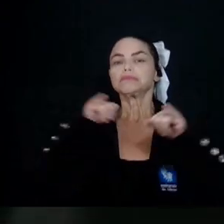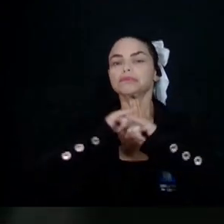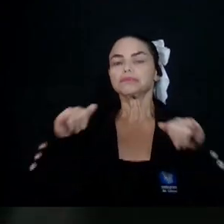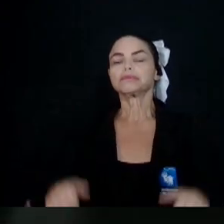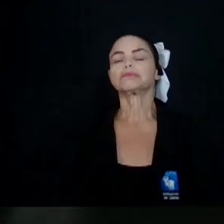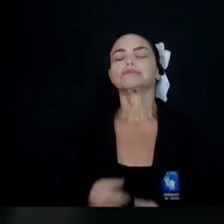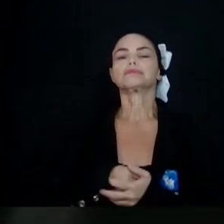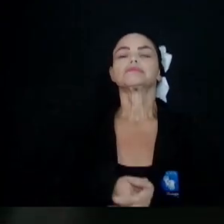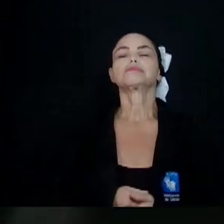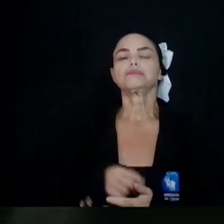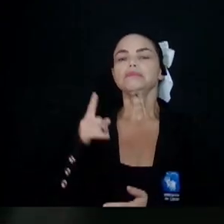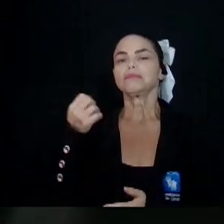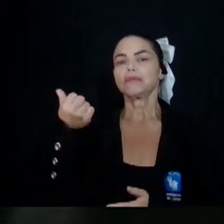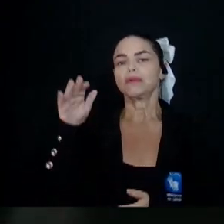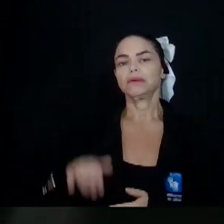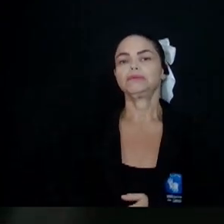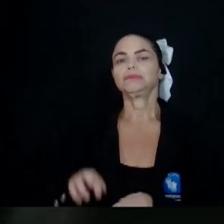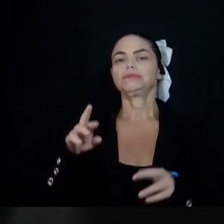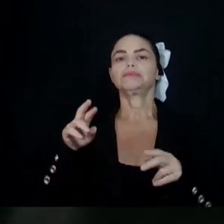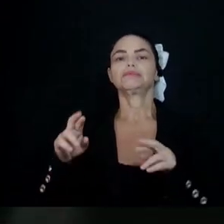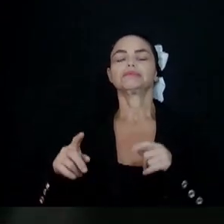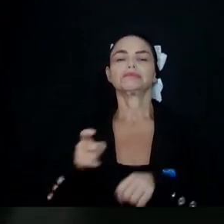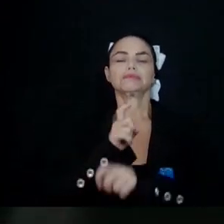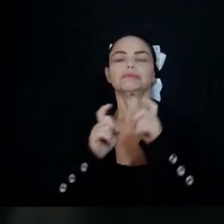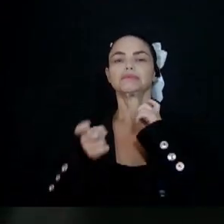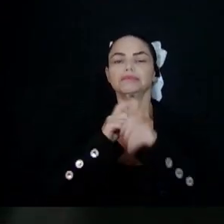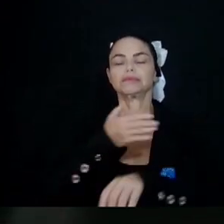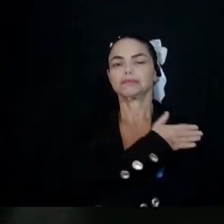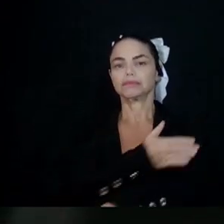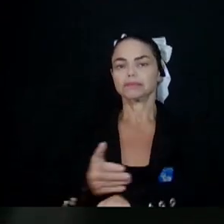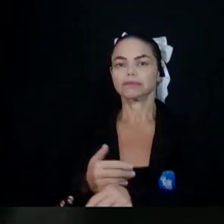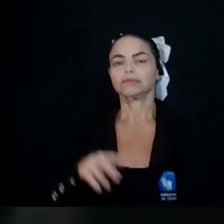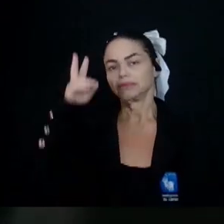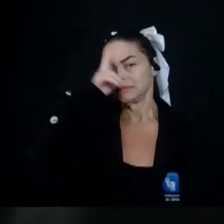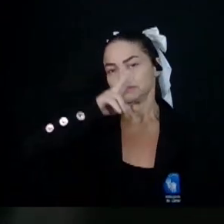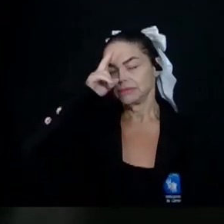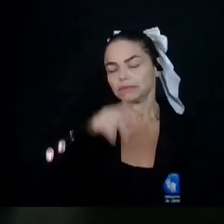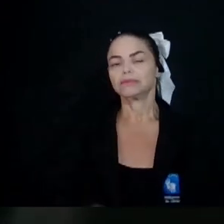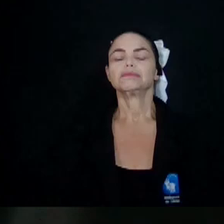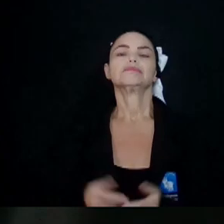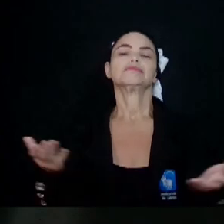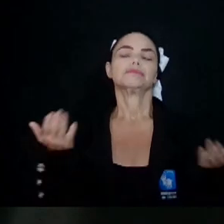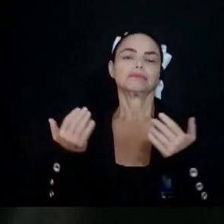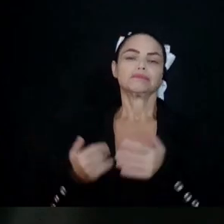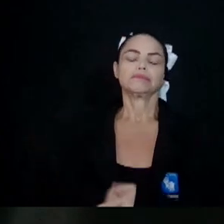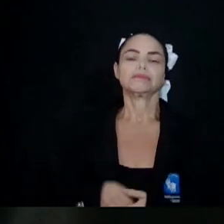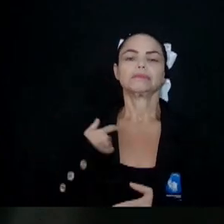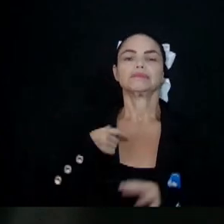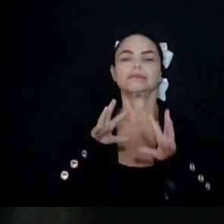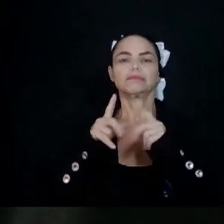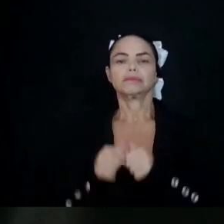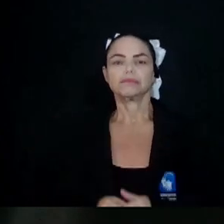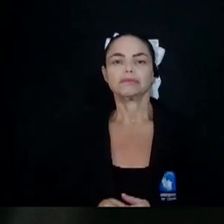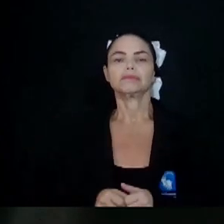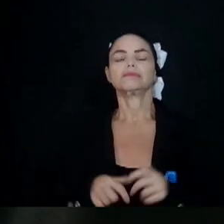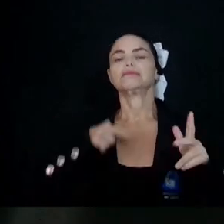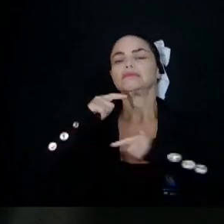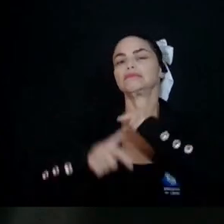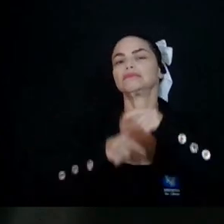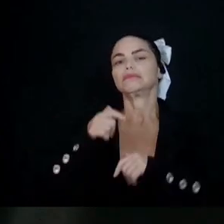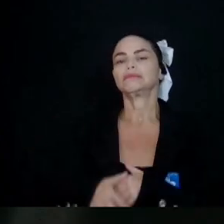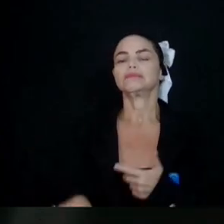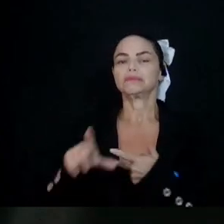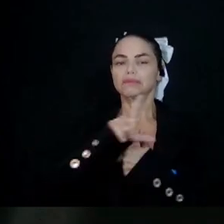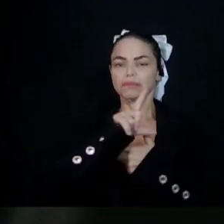18 horas tem reunião ordinária. Lembrando que a programação da TV Câmara Campinas cobre todos os trabalhos do